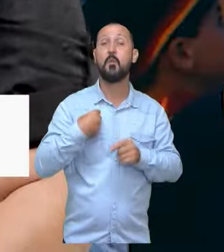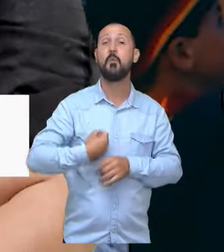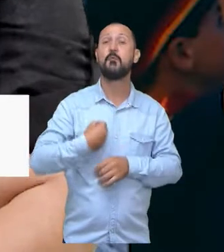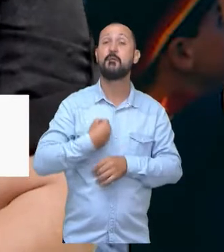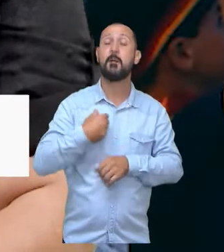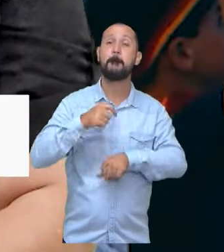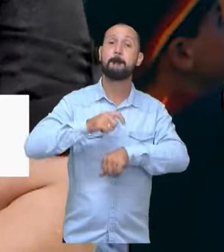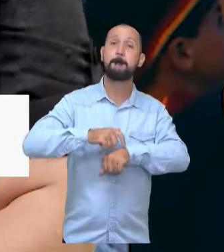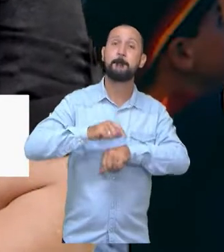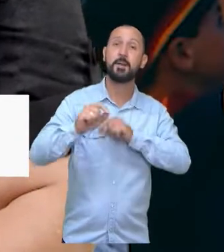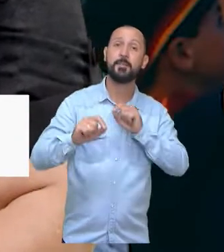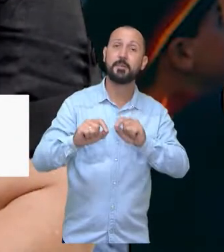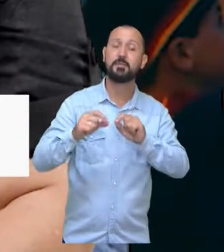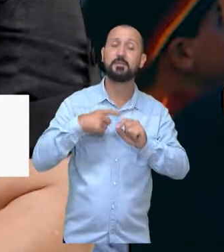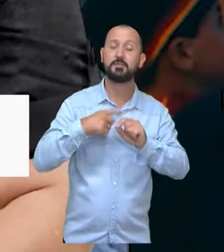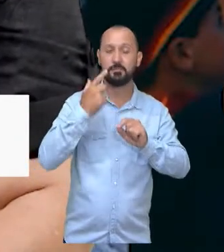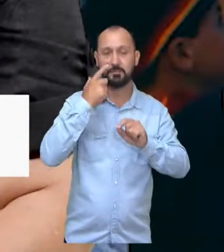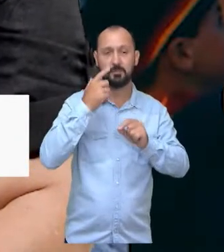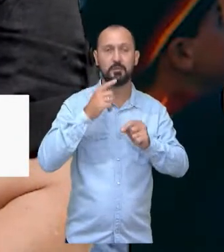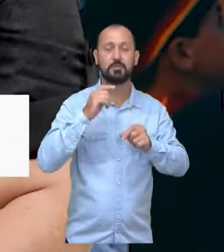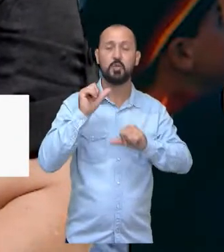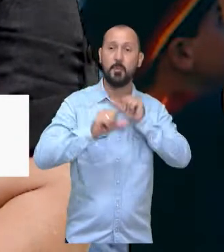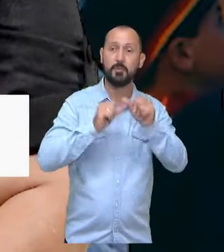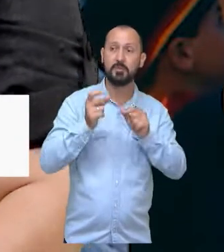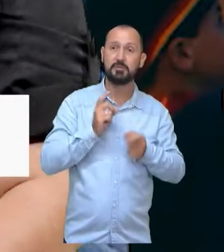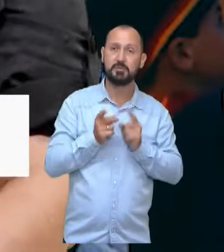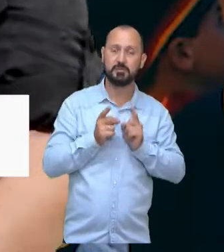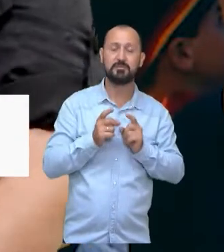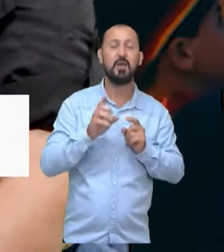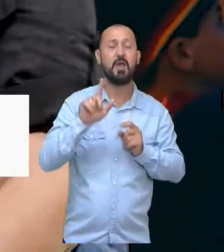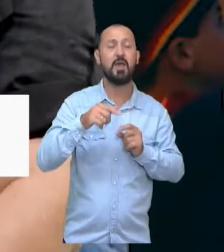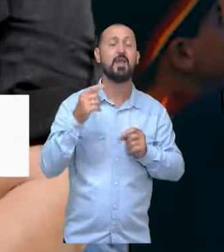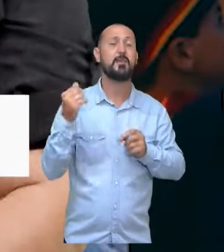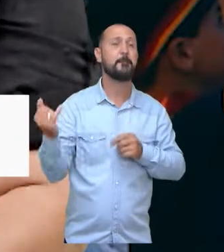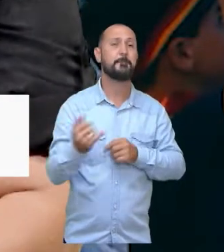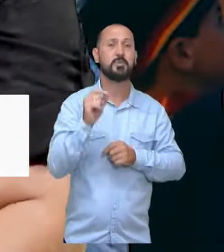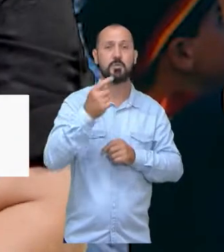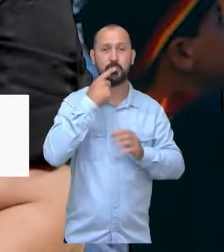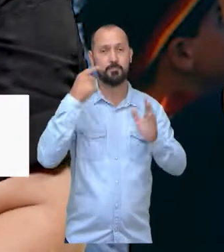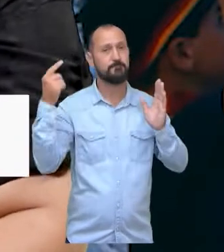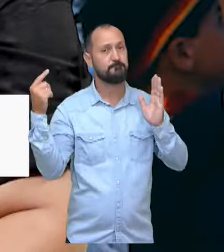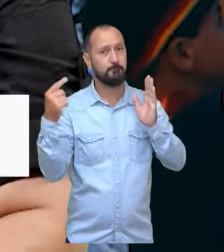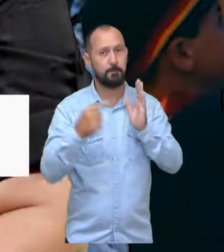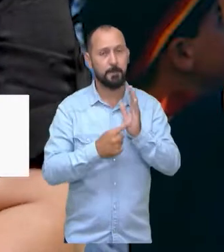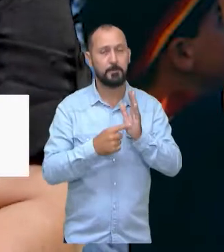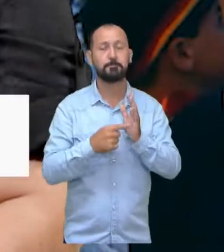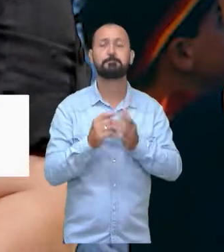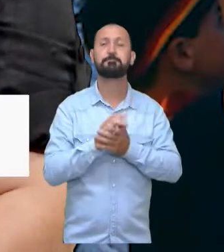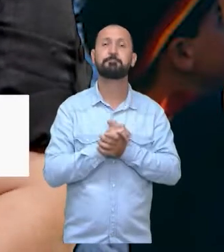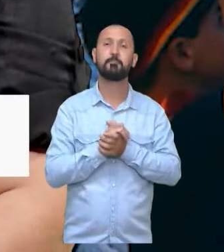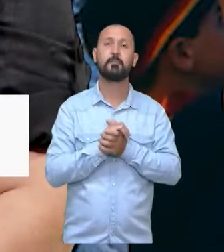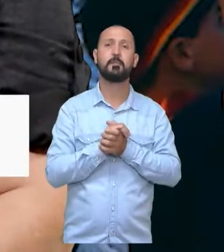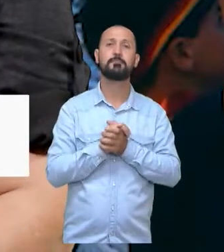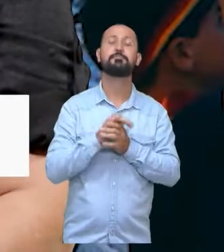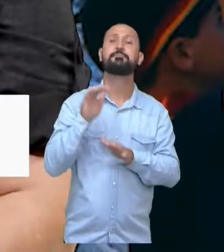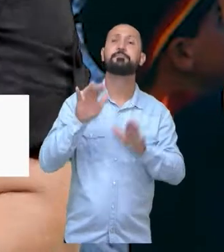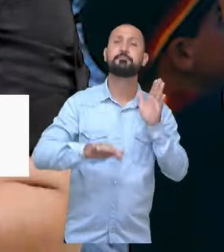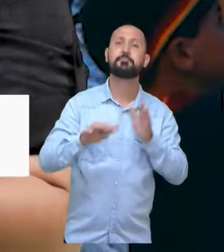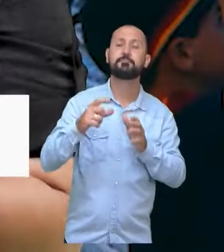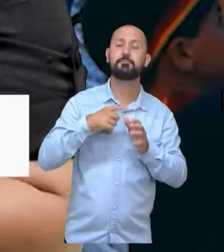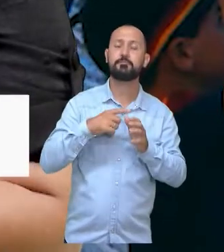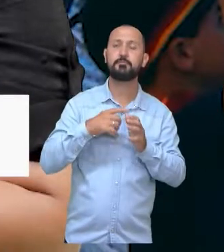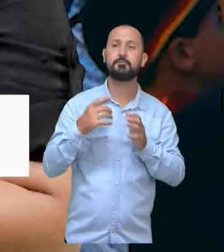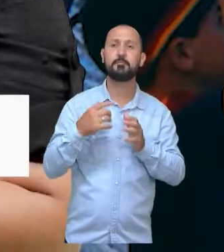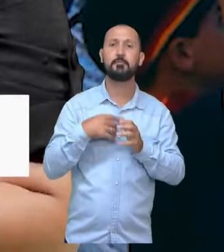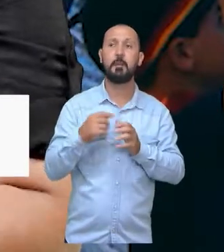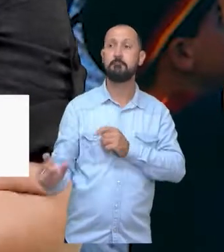quando está vivenciando uma situação de homotransfobia. Então é fundamental que as pessoas denunciem. Às